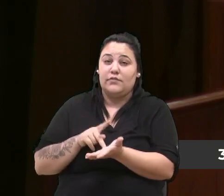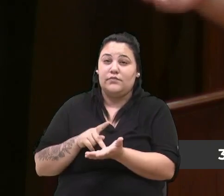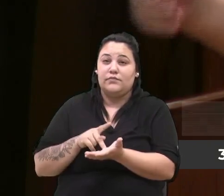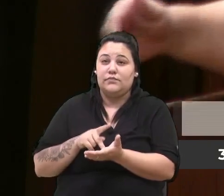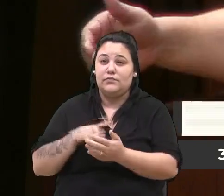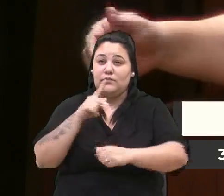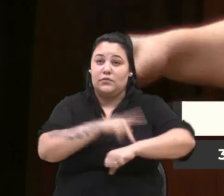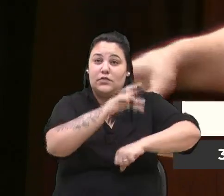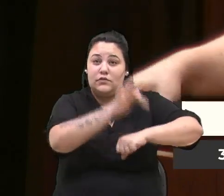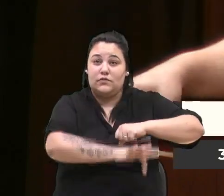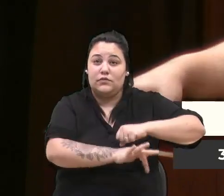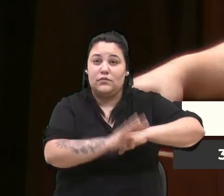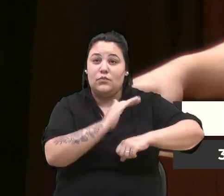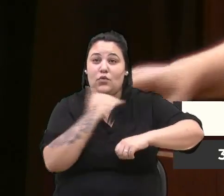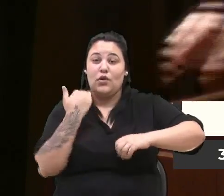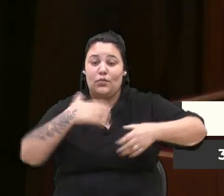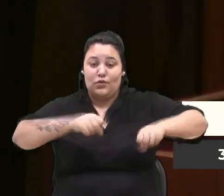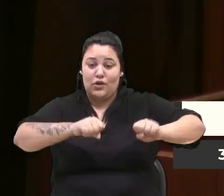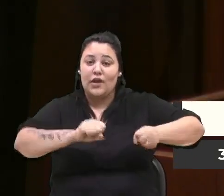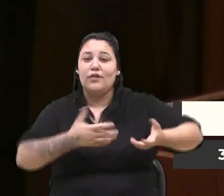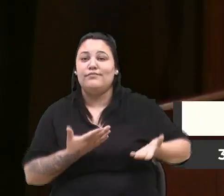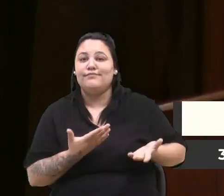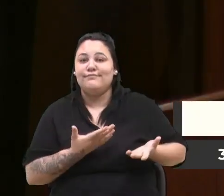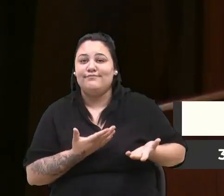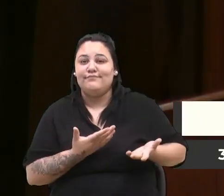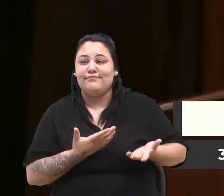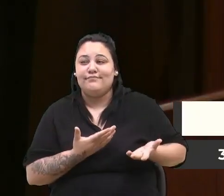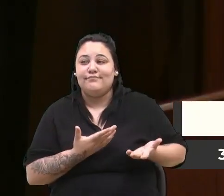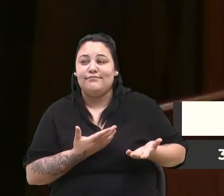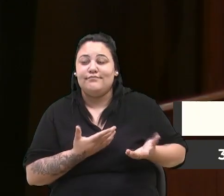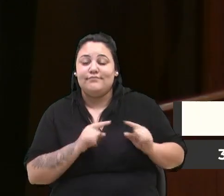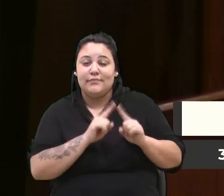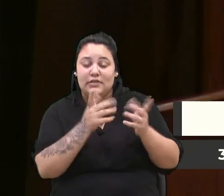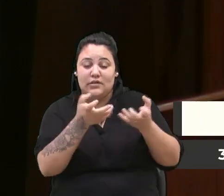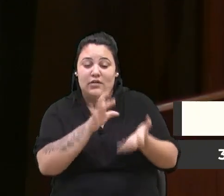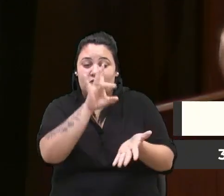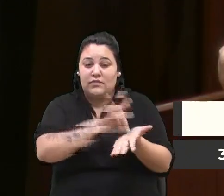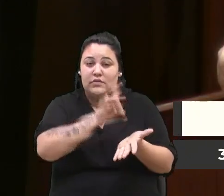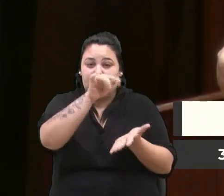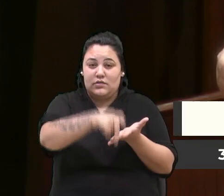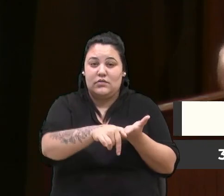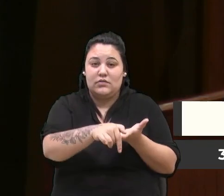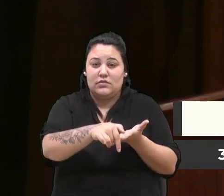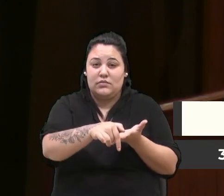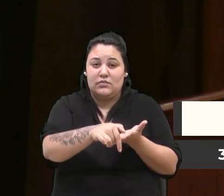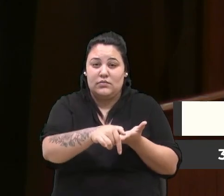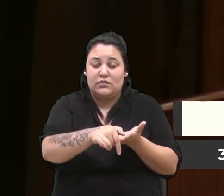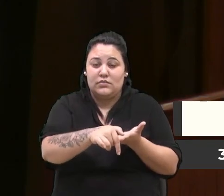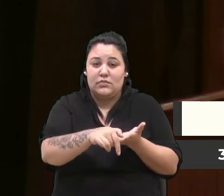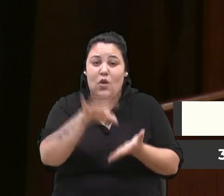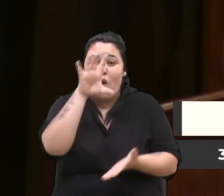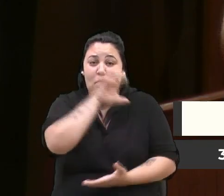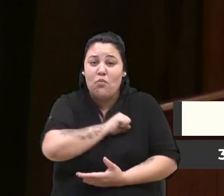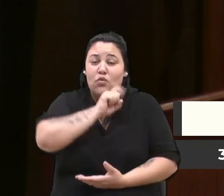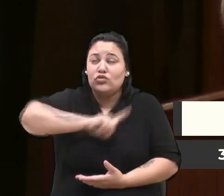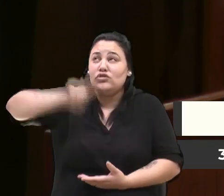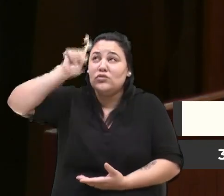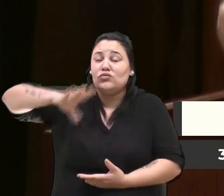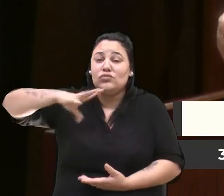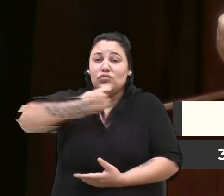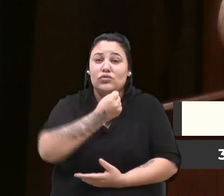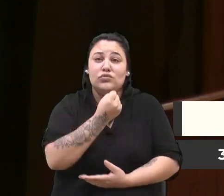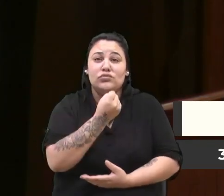poucos dias, morreu um motoqueiro. Morreu um motoqueiro. Mas eu quero deixar registrado aqui, pelo amor de Deus, com todo o dinheiro que ganhe lá, que monte